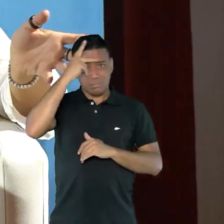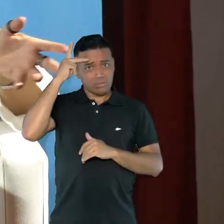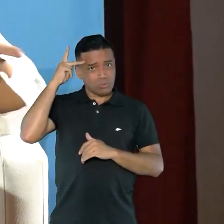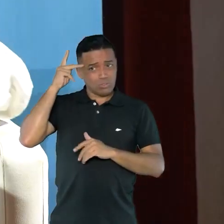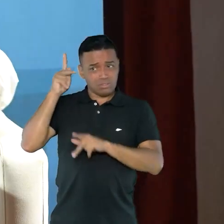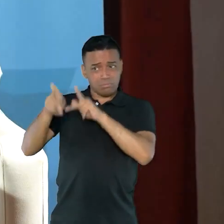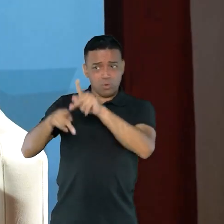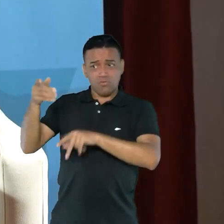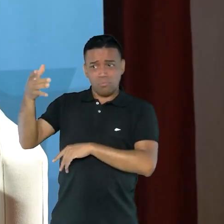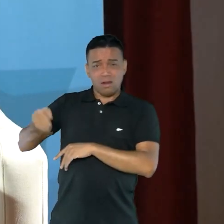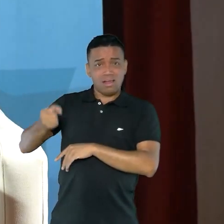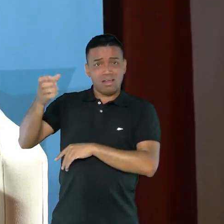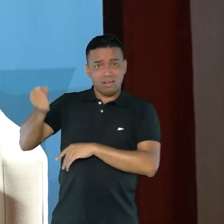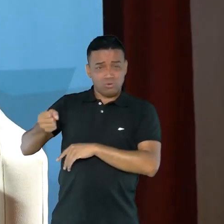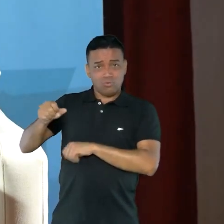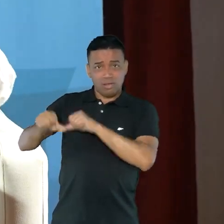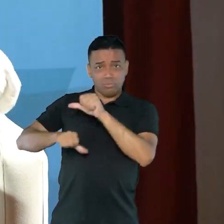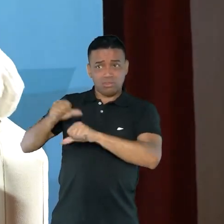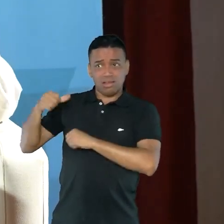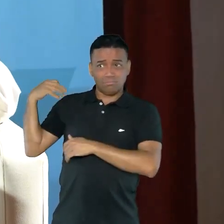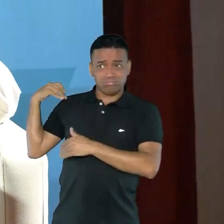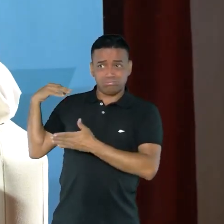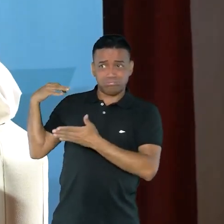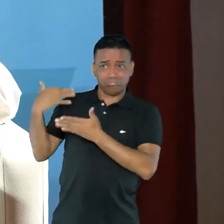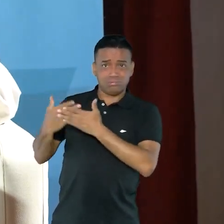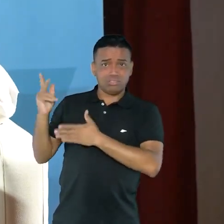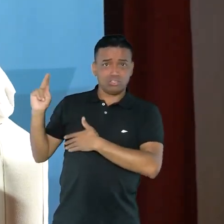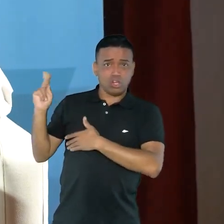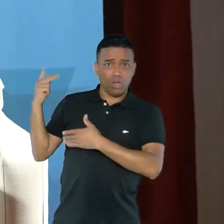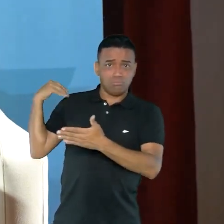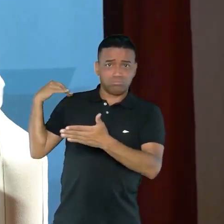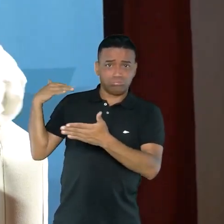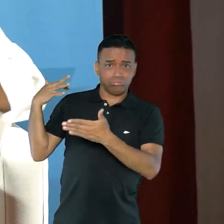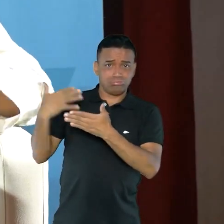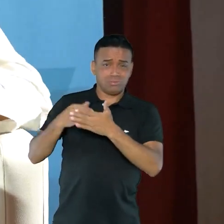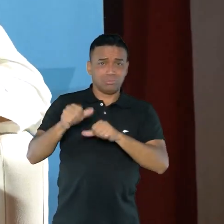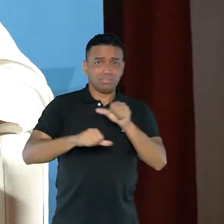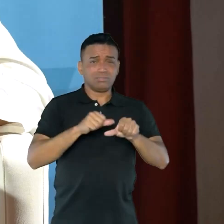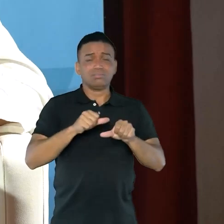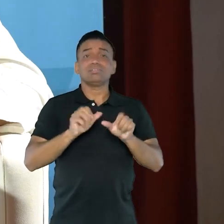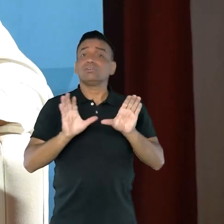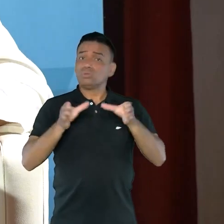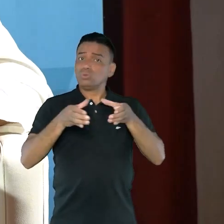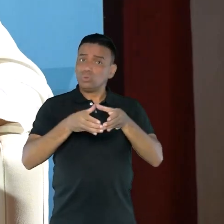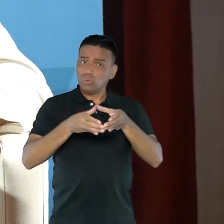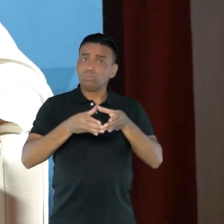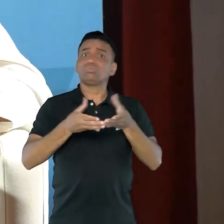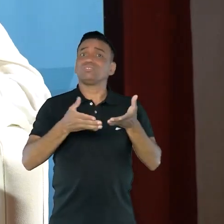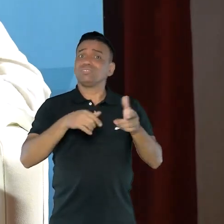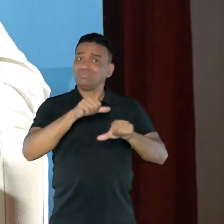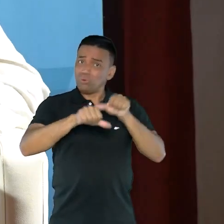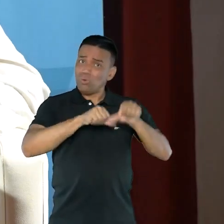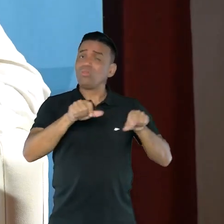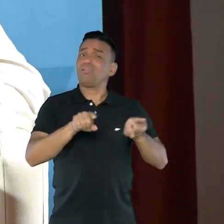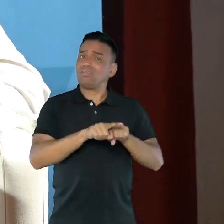brancas vão se transformando historicamente, culturalmente, as pessoas de outros grupos também, né?